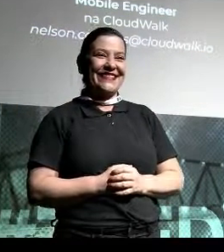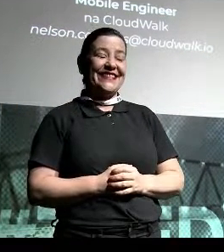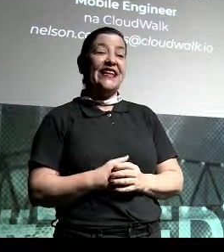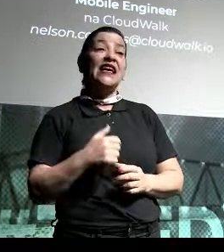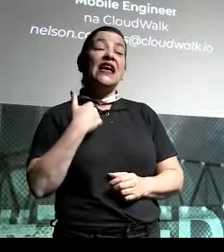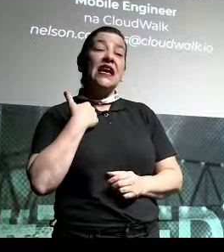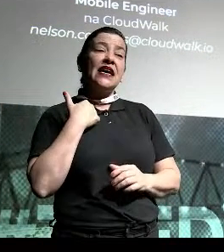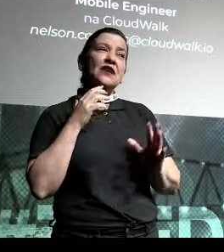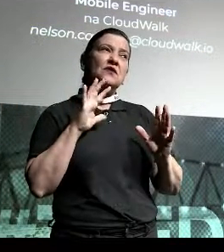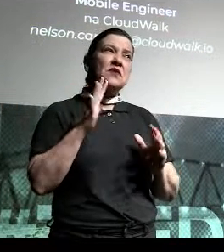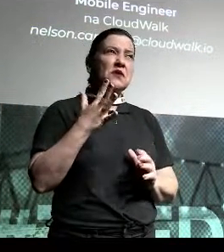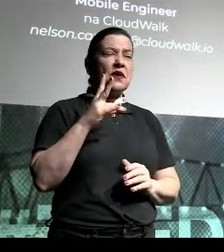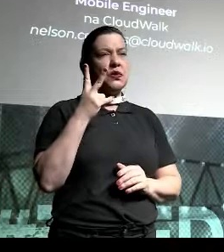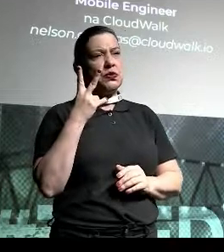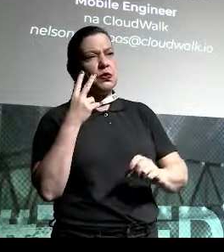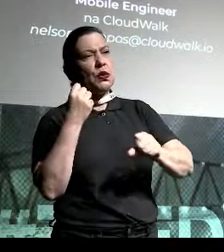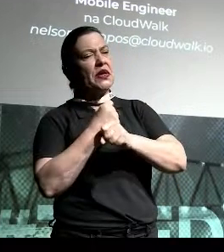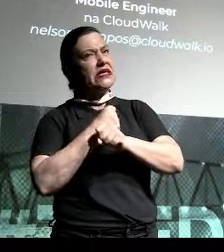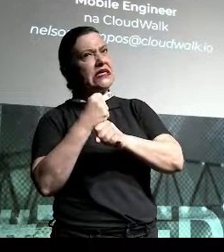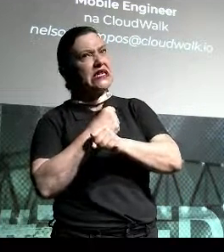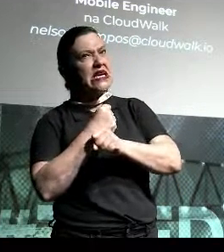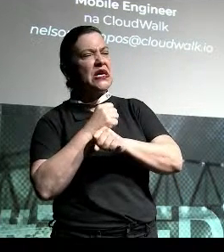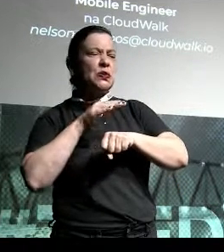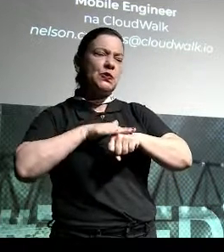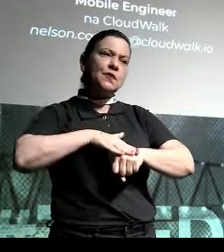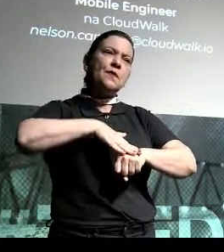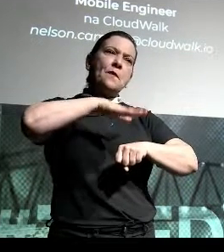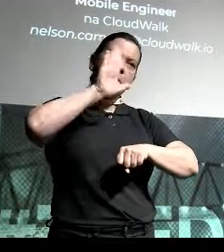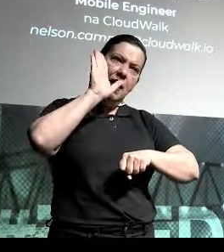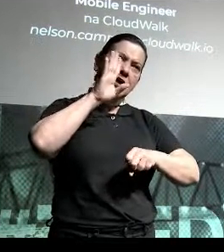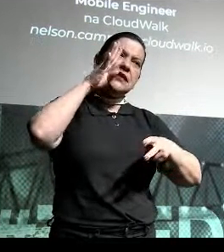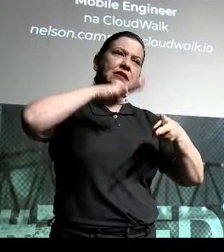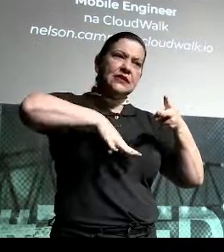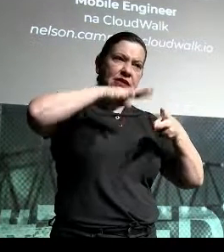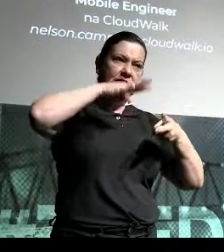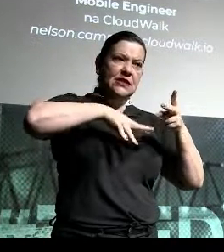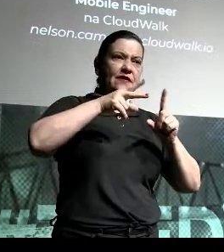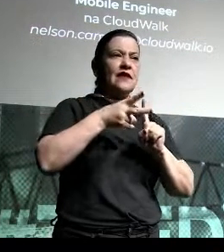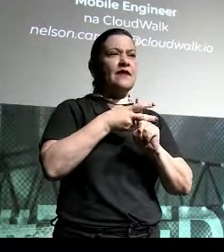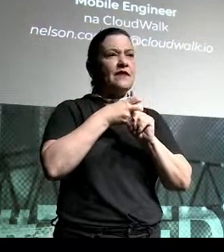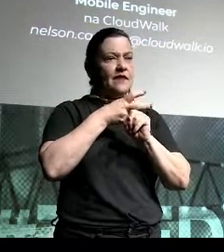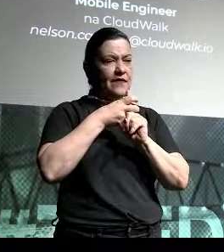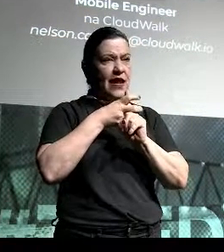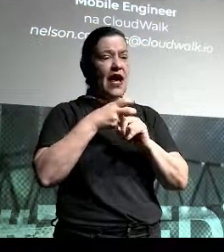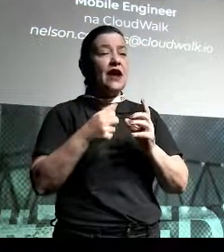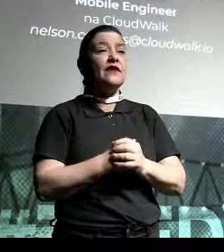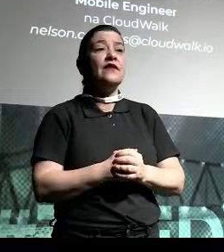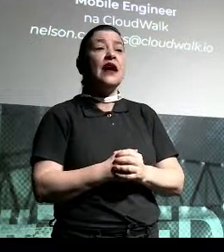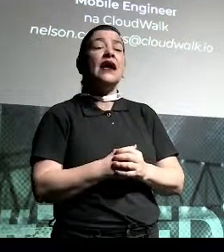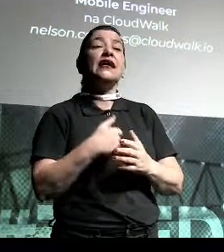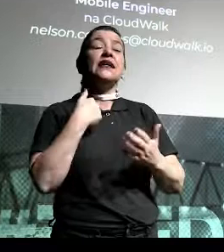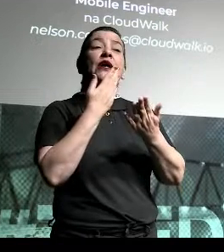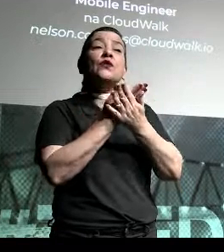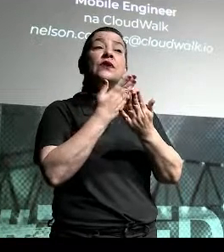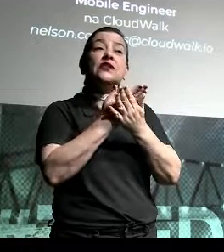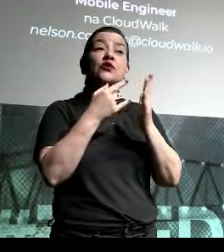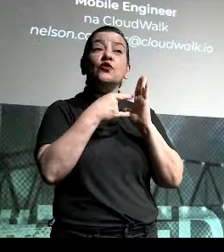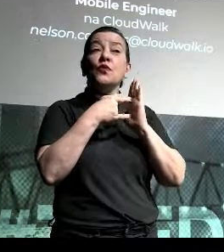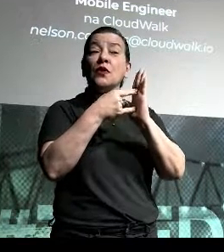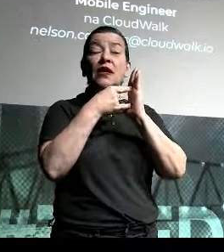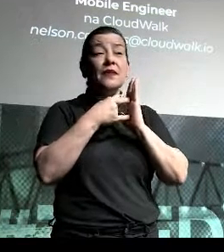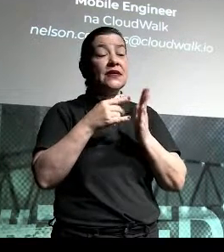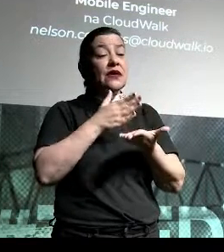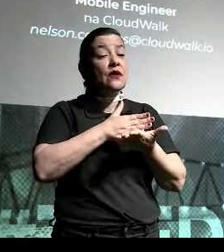há mais ou menos 2 anos, um pouco mais de 2 anos, como desenvolvedor Flutter na CloudWalk, e estudo programação desde os 11 anos,